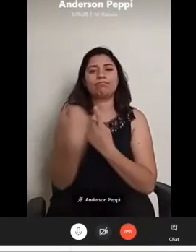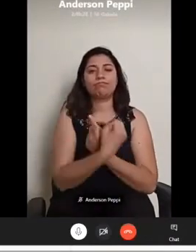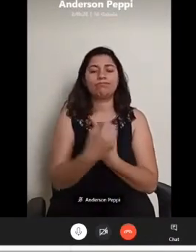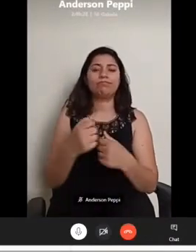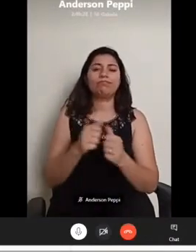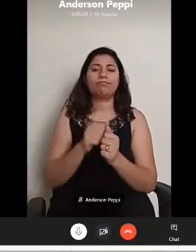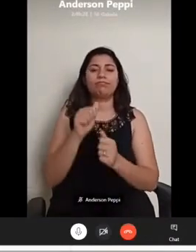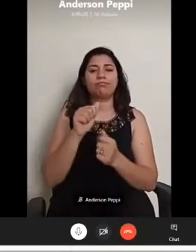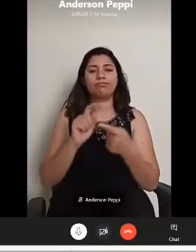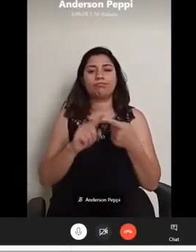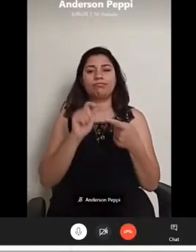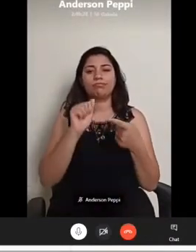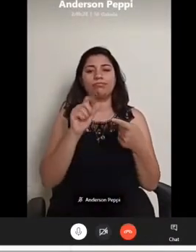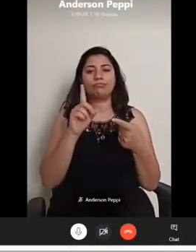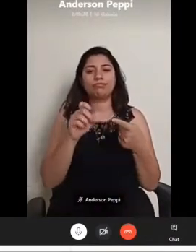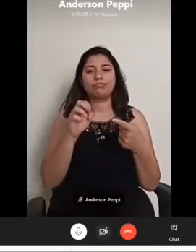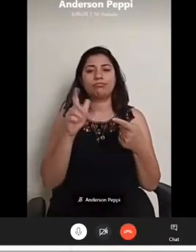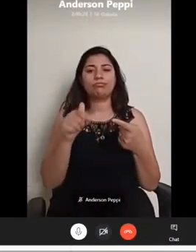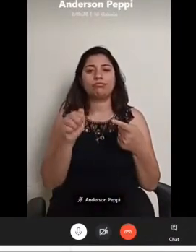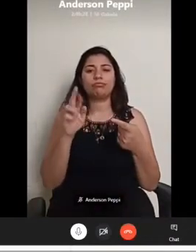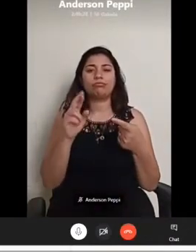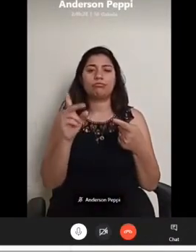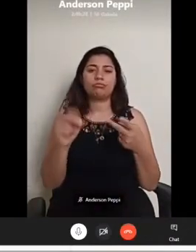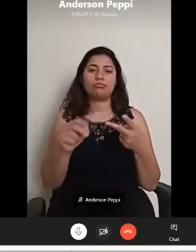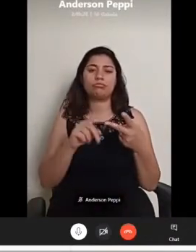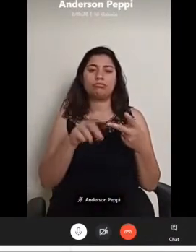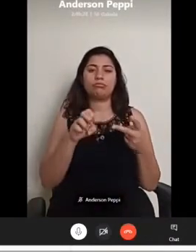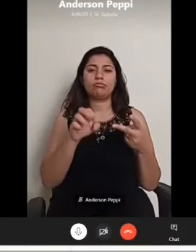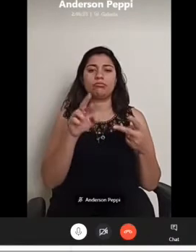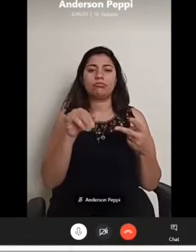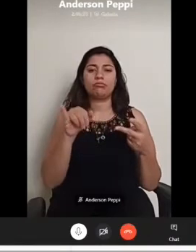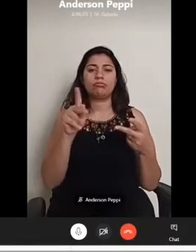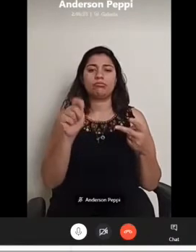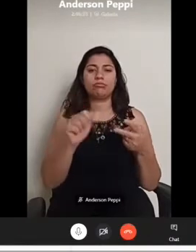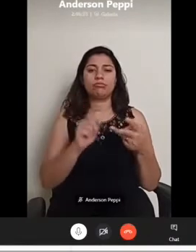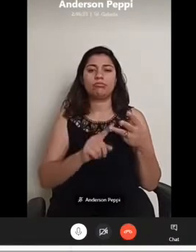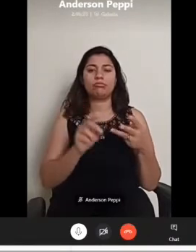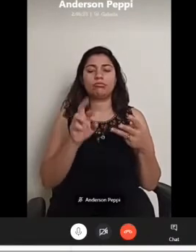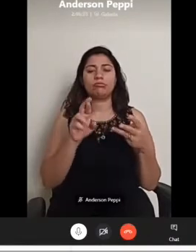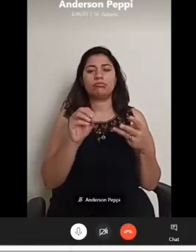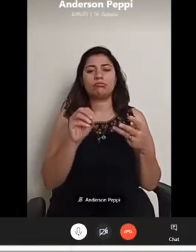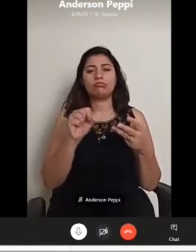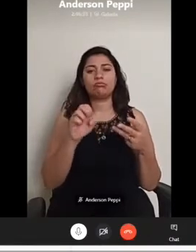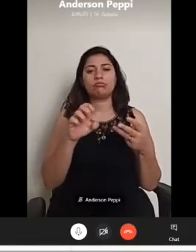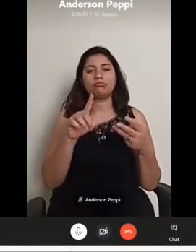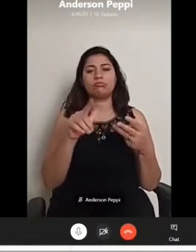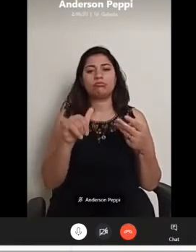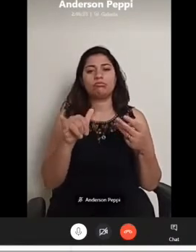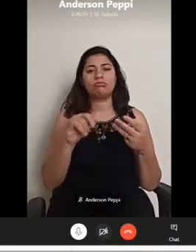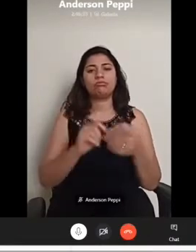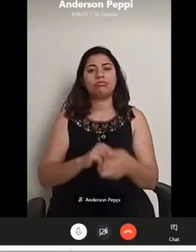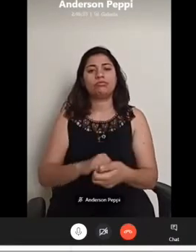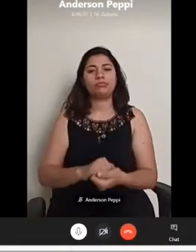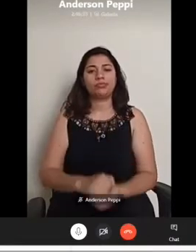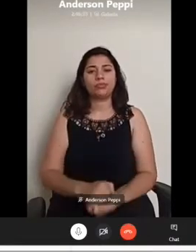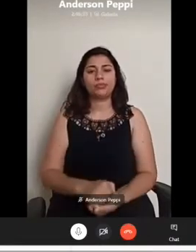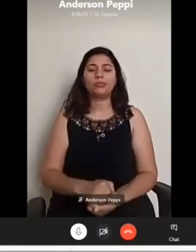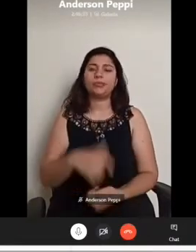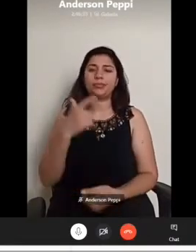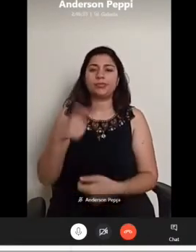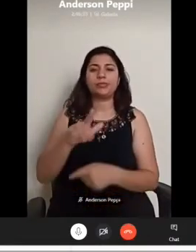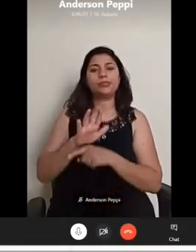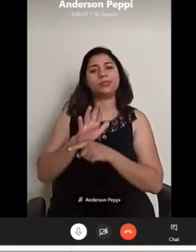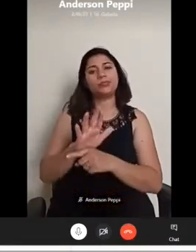Neto, Érica Cristina Leal e Roseli Antunes da Silva Iello. Comissão de Ética, Decoro Parlamentar